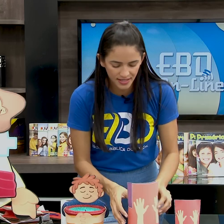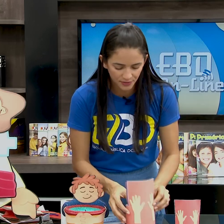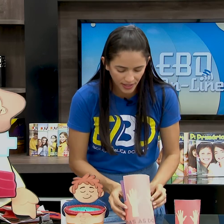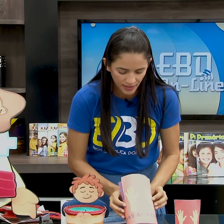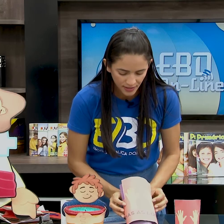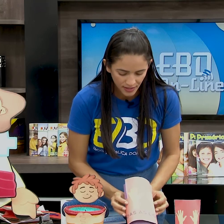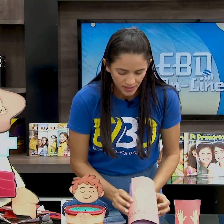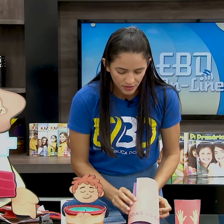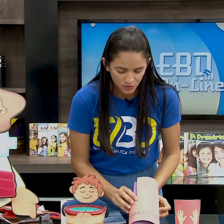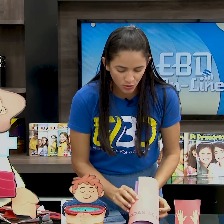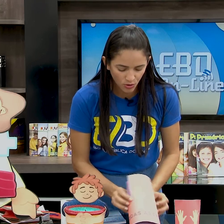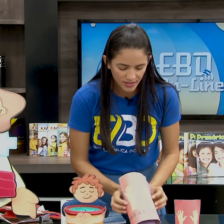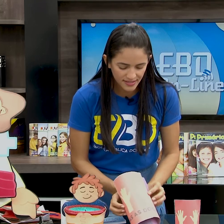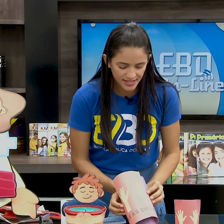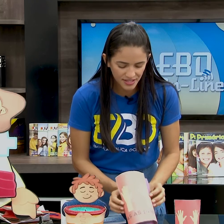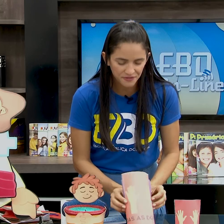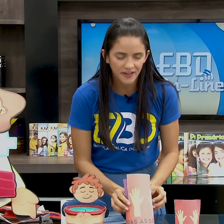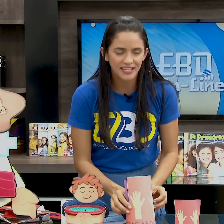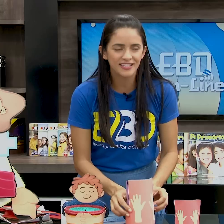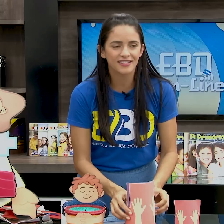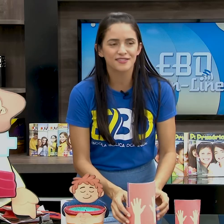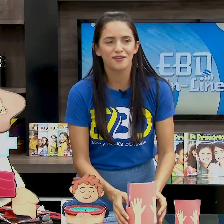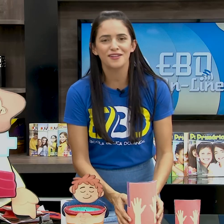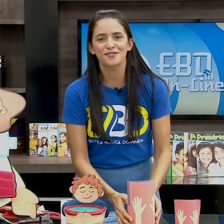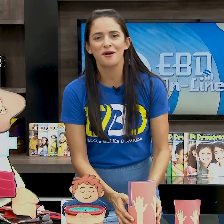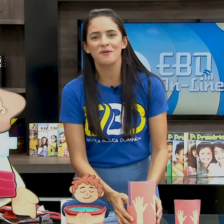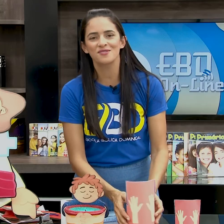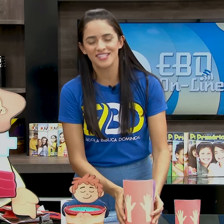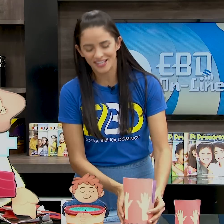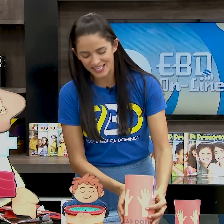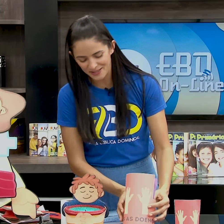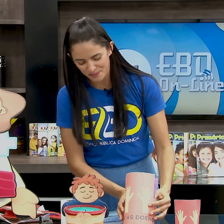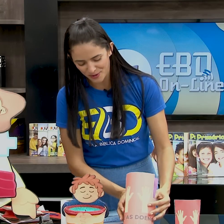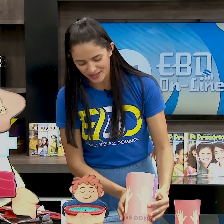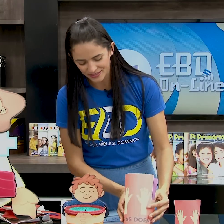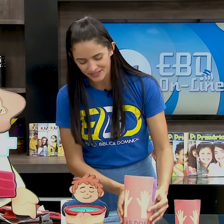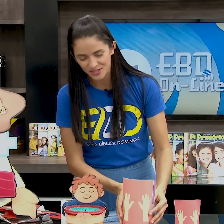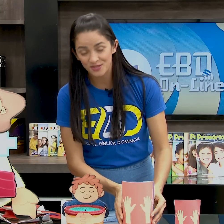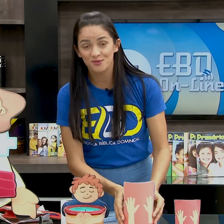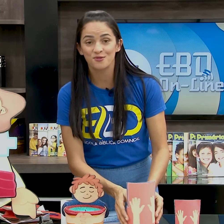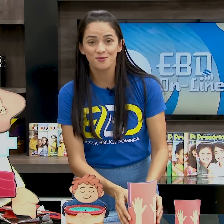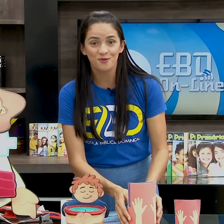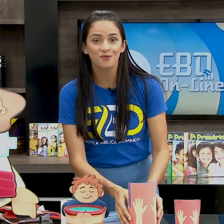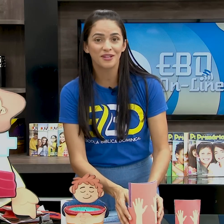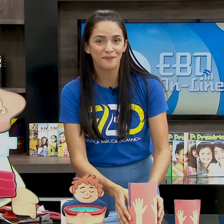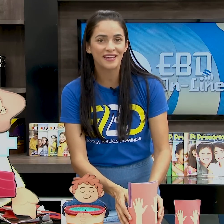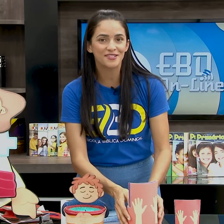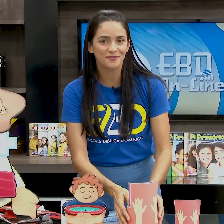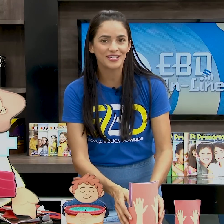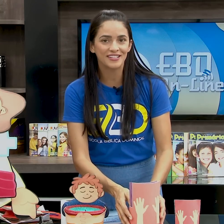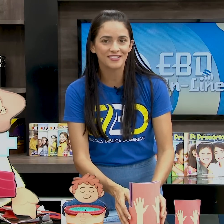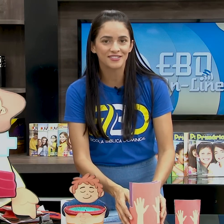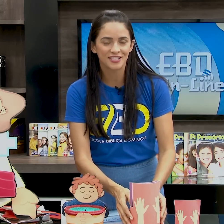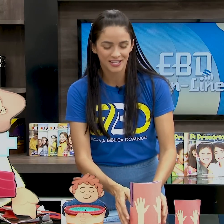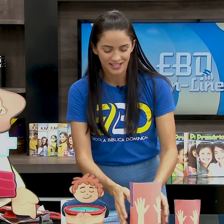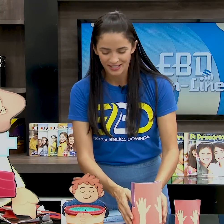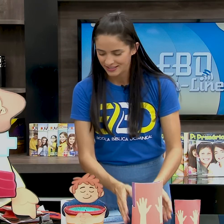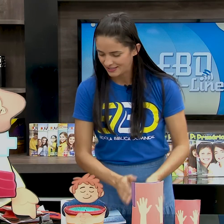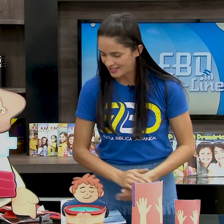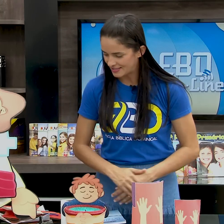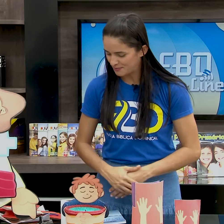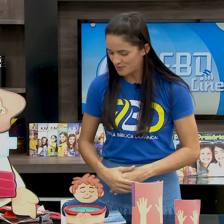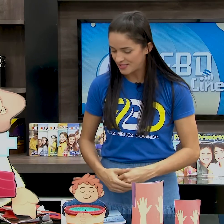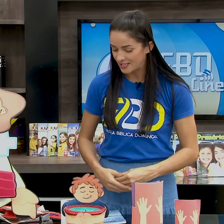concluem dizendo né todas as feridas e olha só a mãozinha limpa olha Jesus curou também as feridas